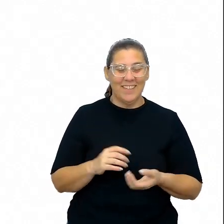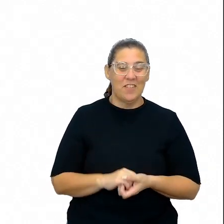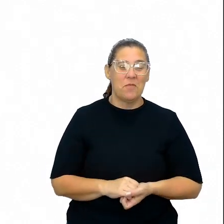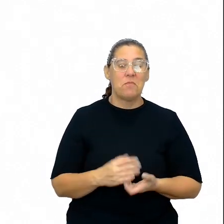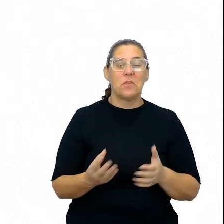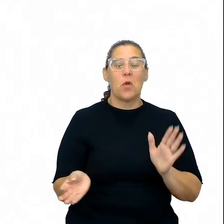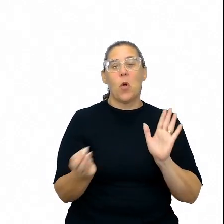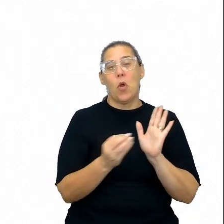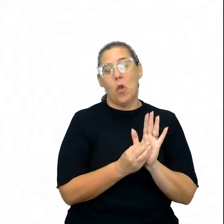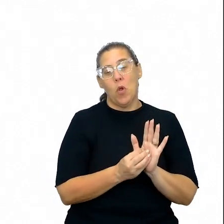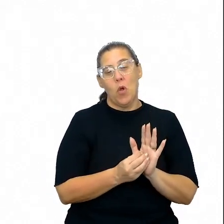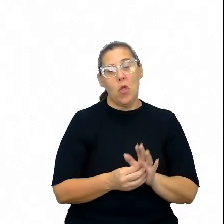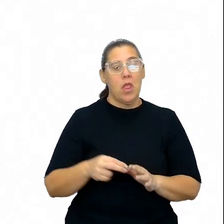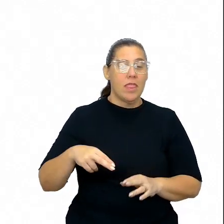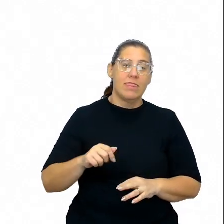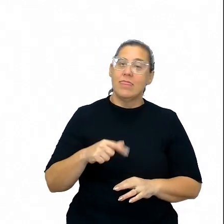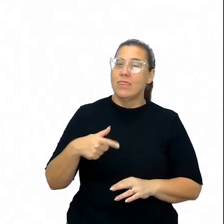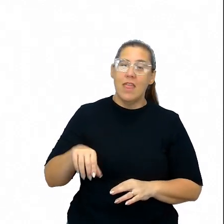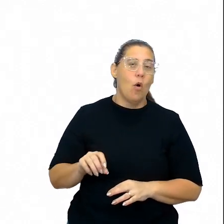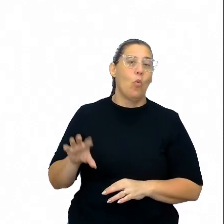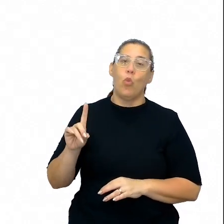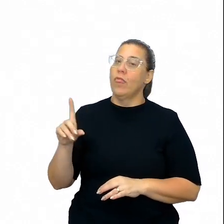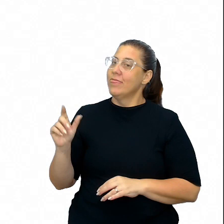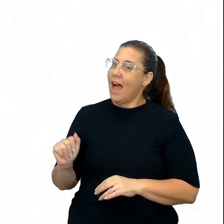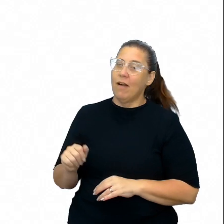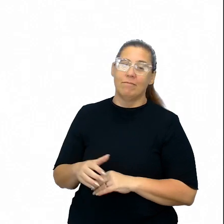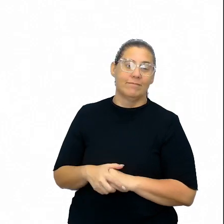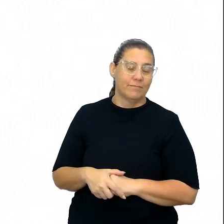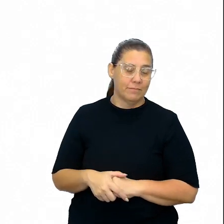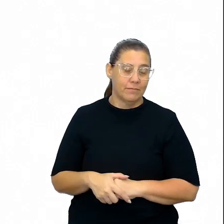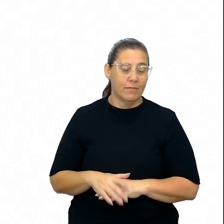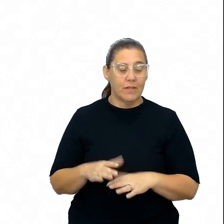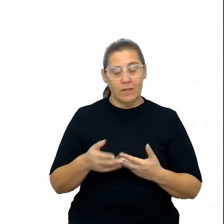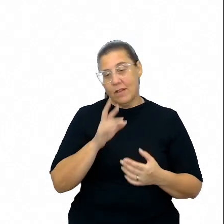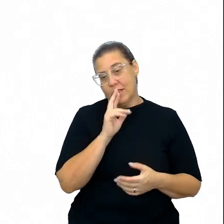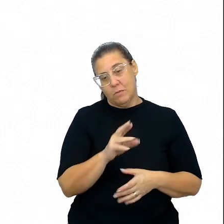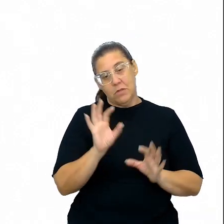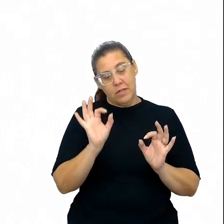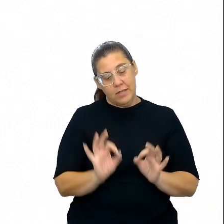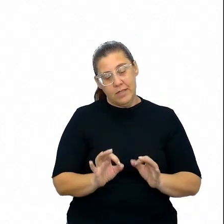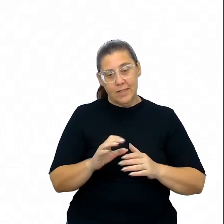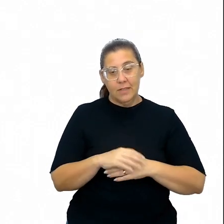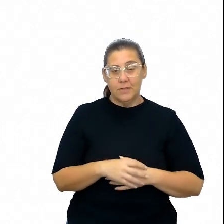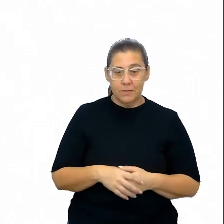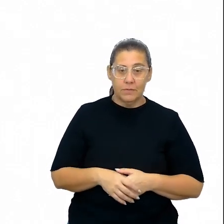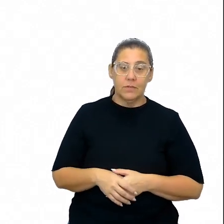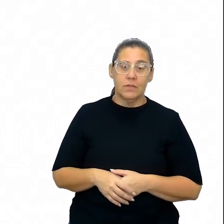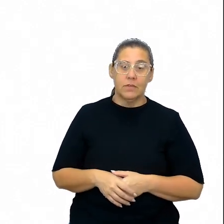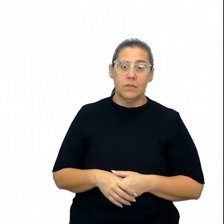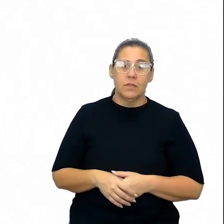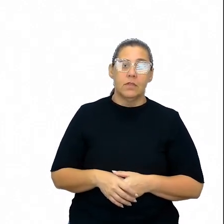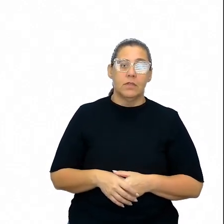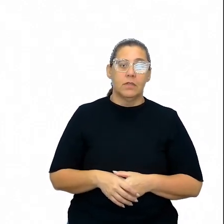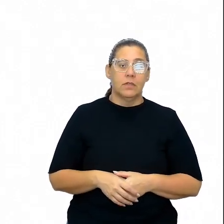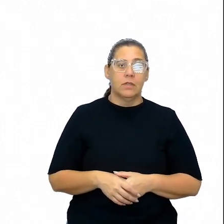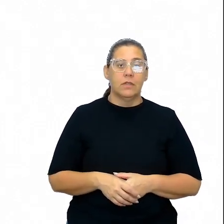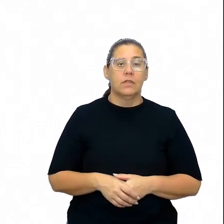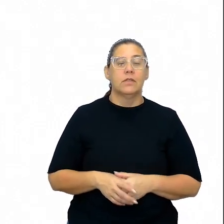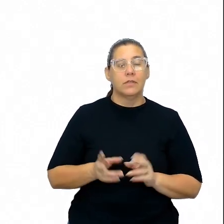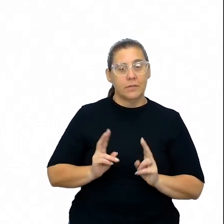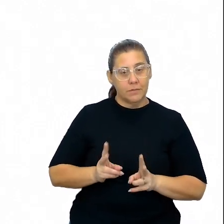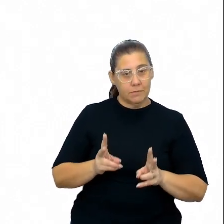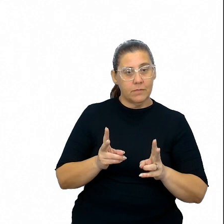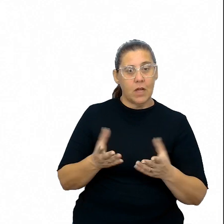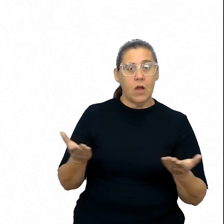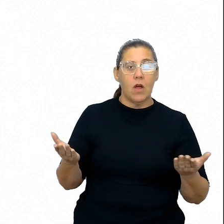porque ele colocou que não dá, porque se ele conseguisse dar, ele daria a resposta dessa forma, Bom, então, continuando aí para nós, o que nós temos